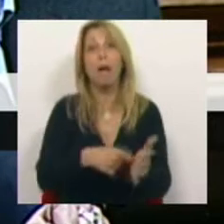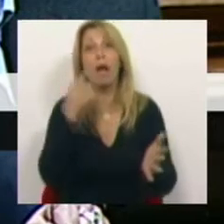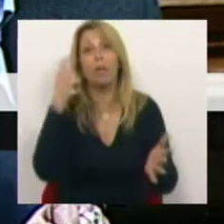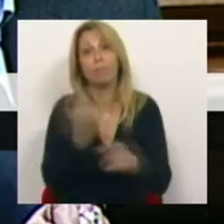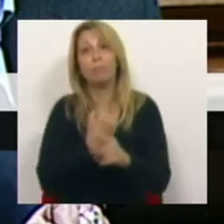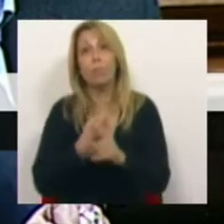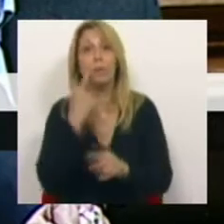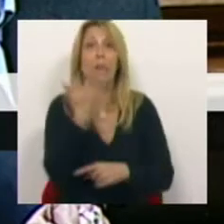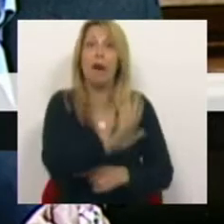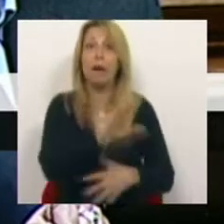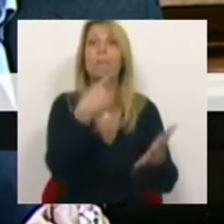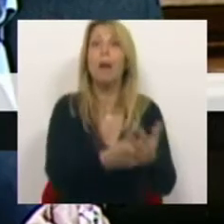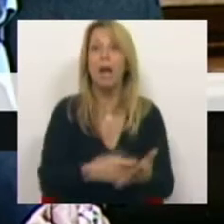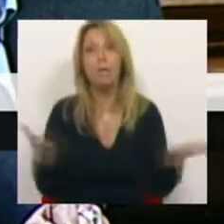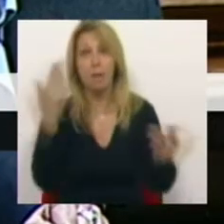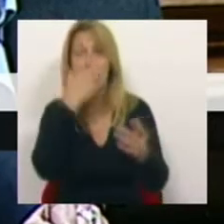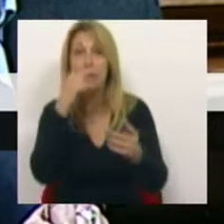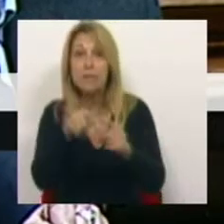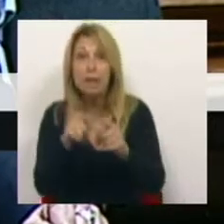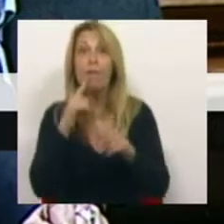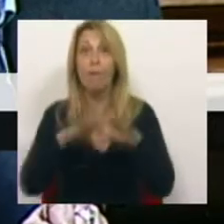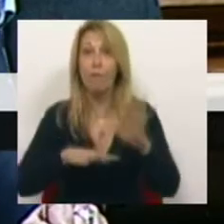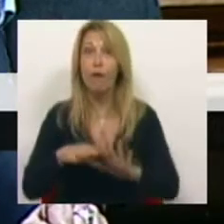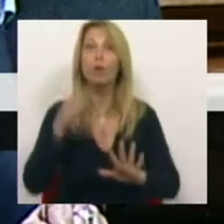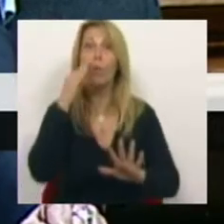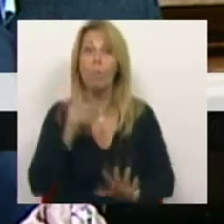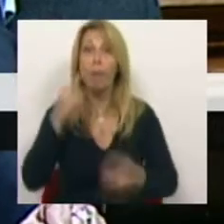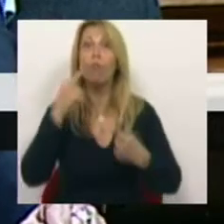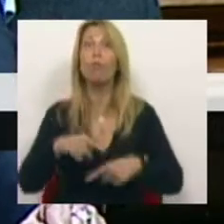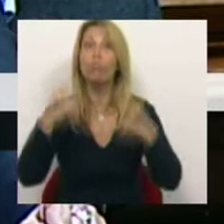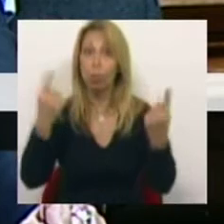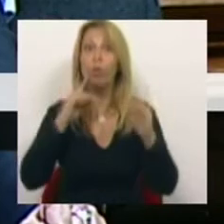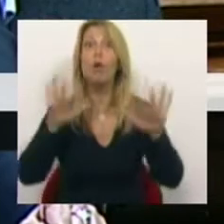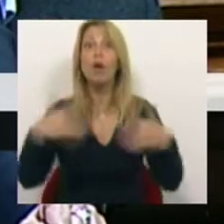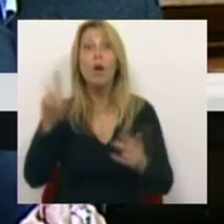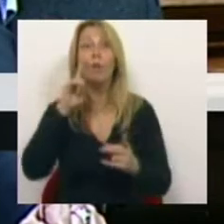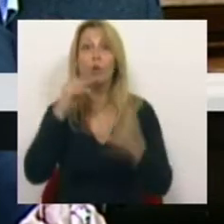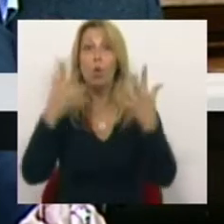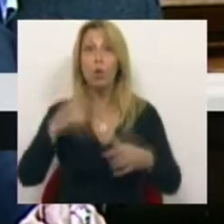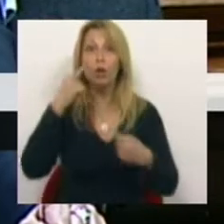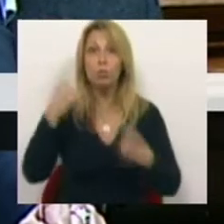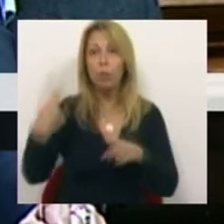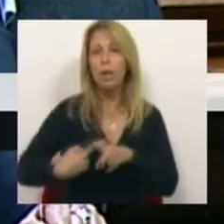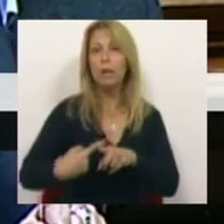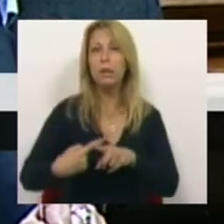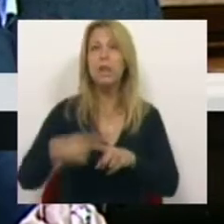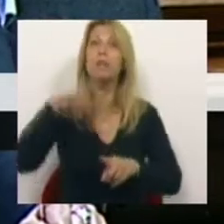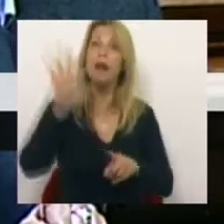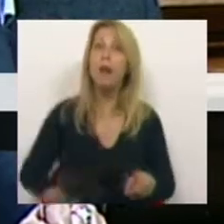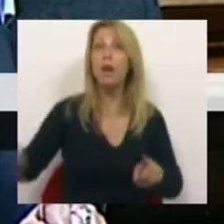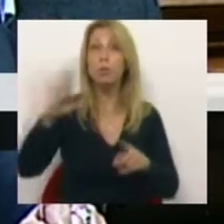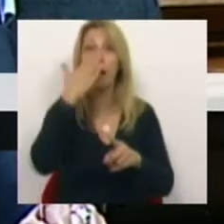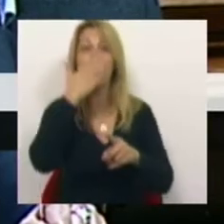banco público, poderemos proteger as contas públicas e o interesse estratégico nacional. Se for feito com o novo banco